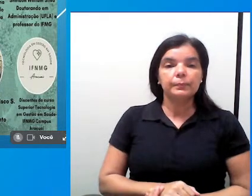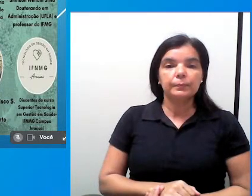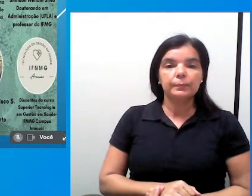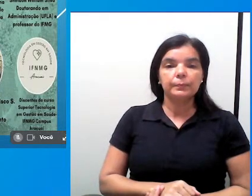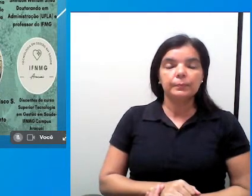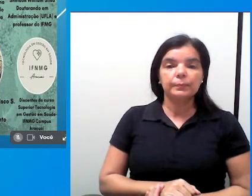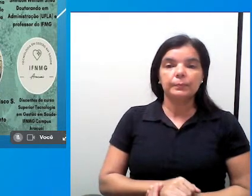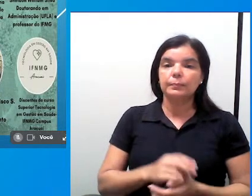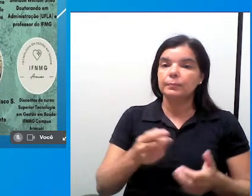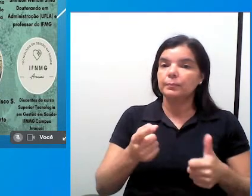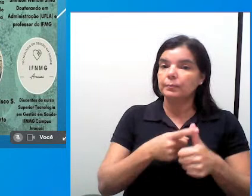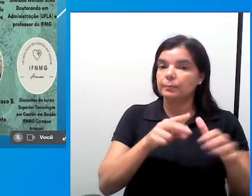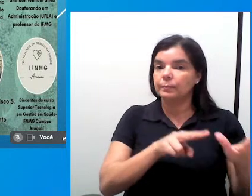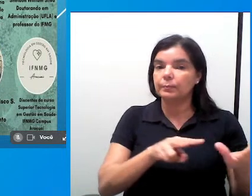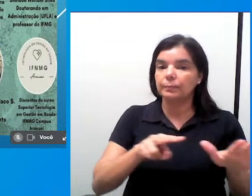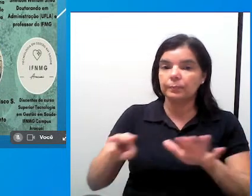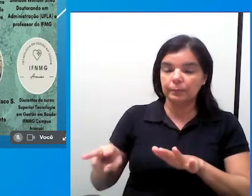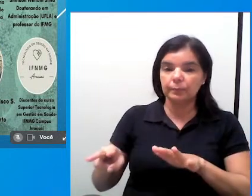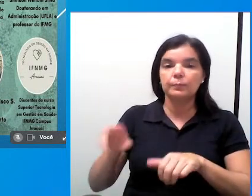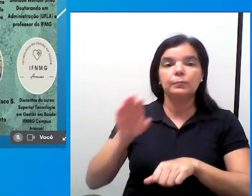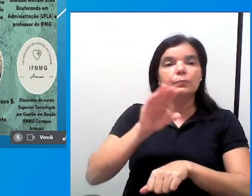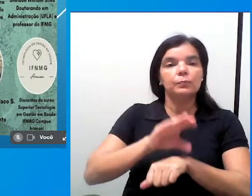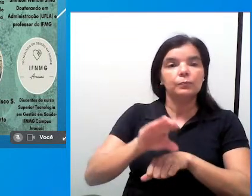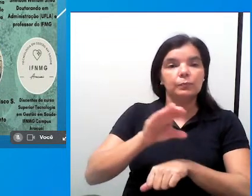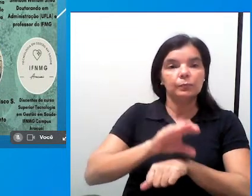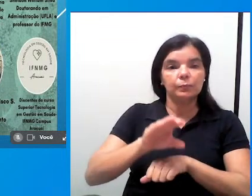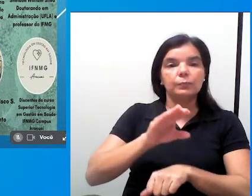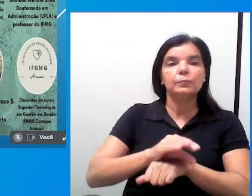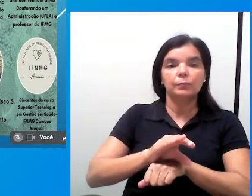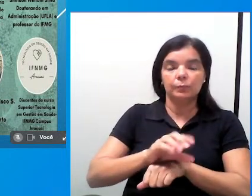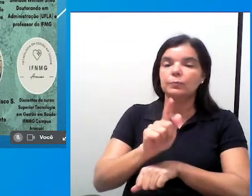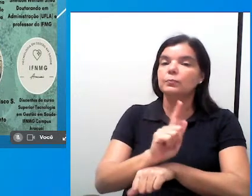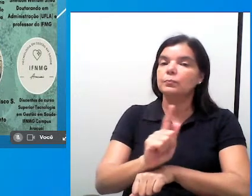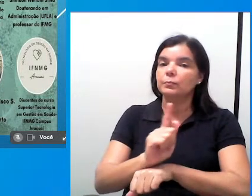uma grande primeira semana do curso de gestão de saúde, onde nós tivemos aí